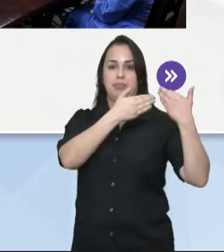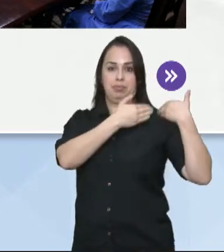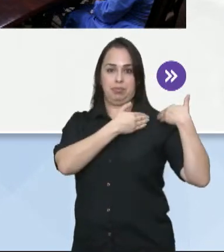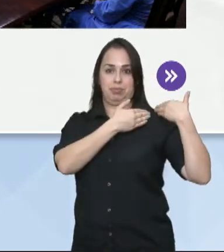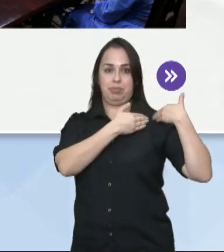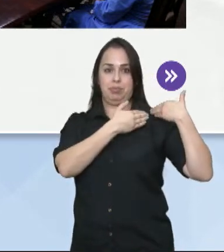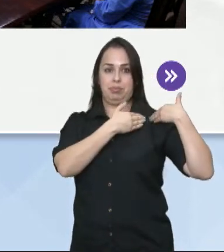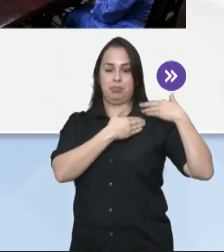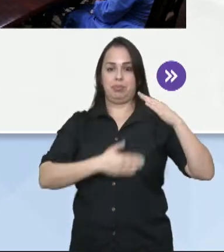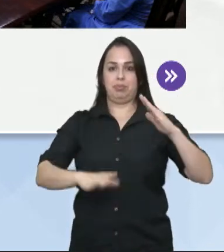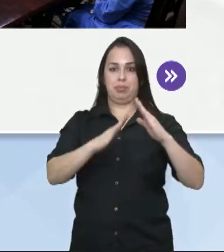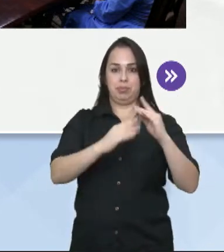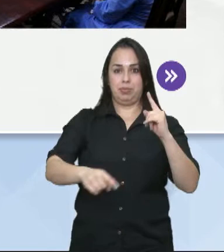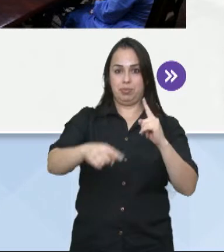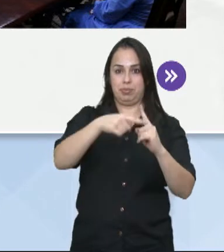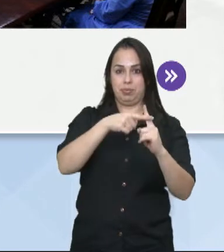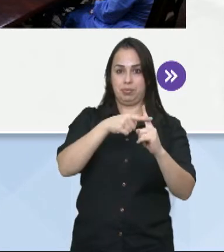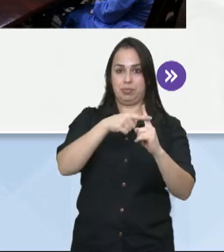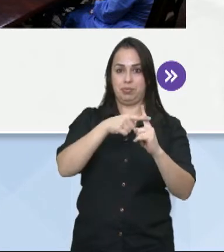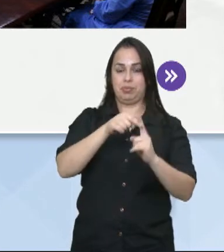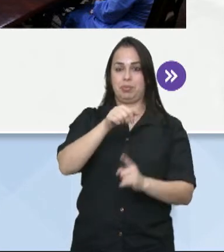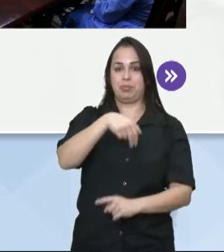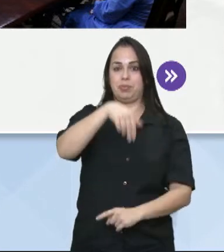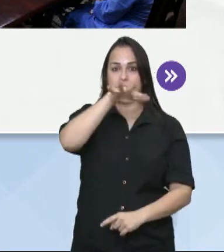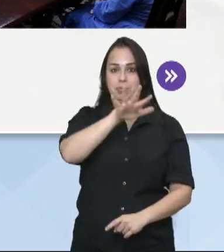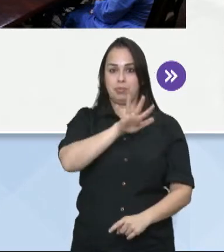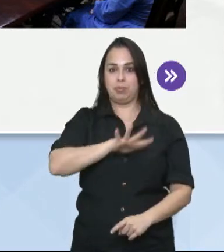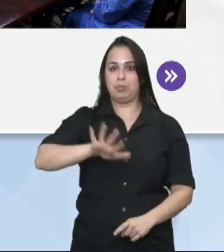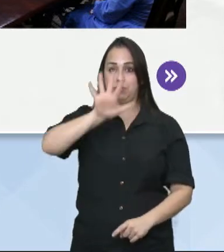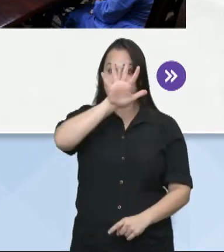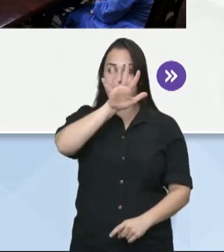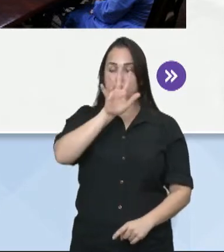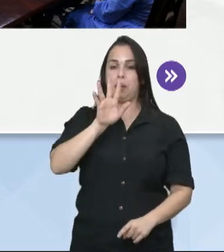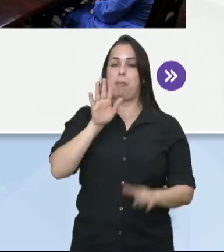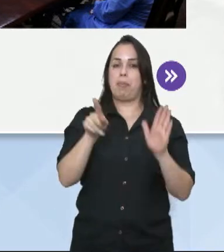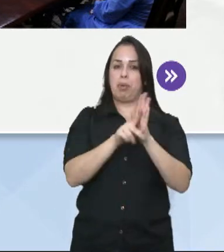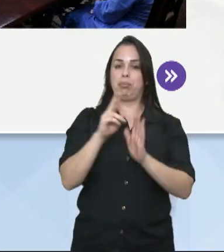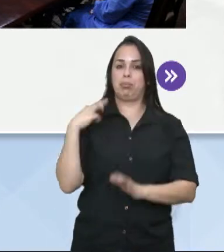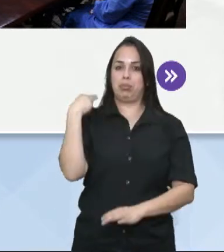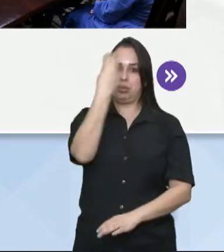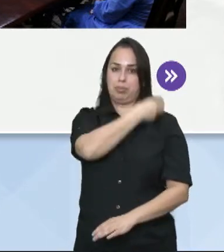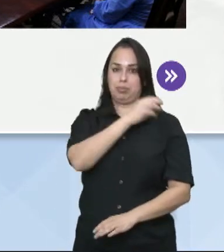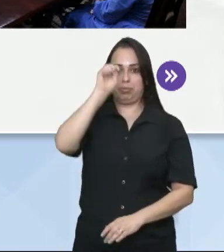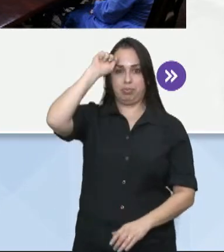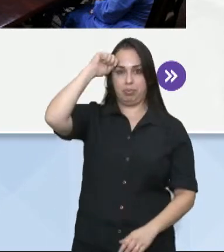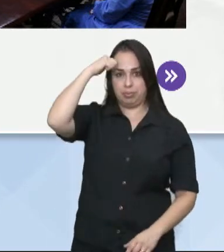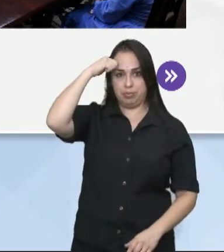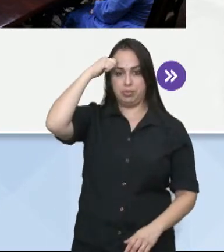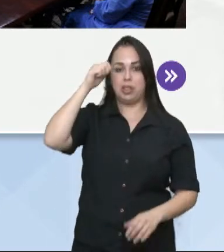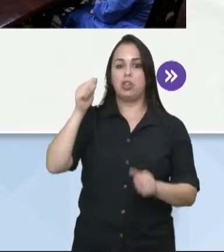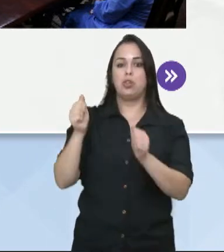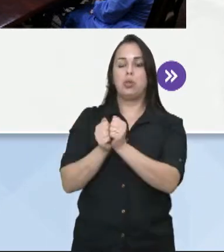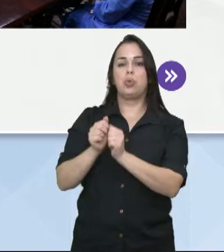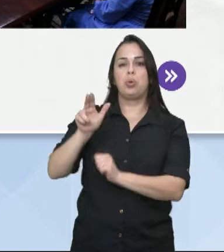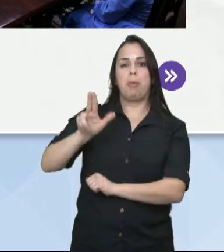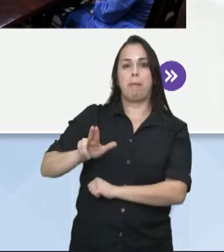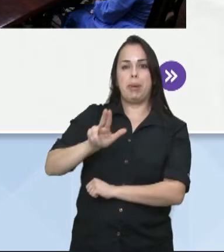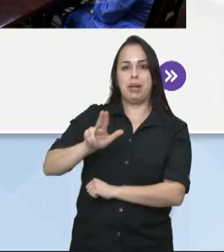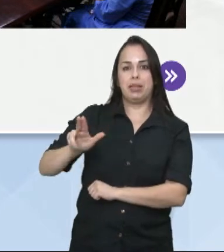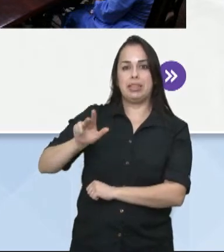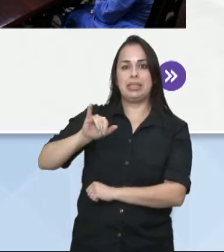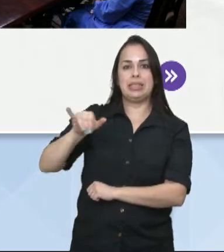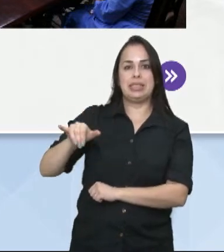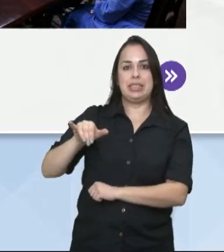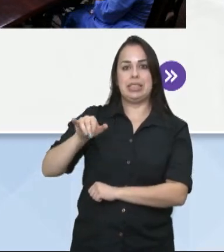reunião, Santuário Nacional de Aparecida, junto com o padre Zé Ferreira, que é